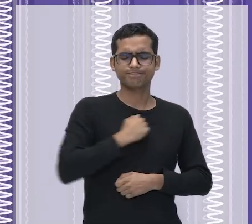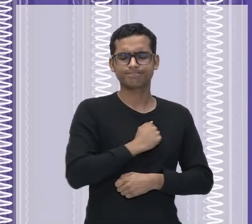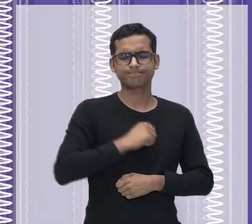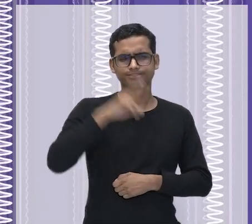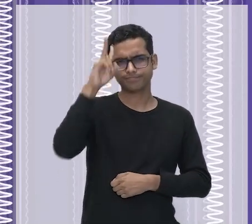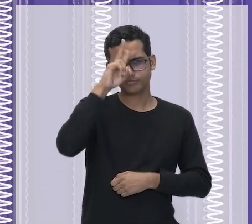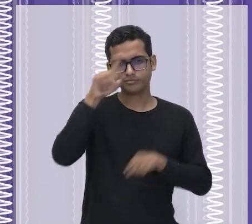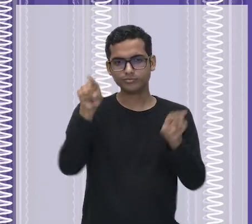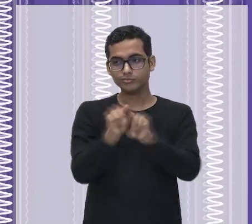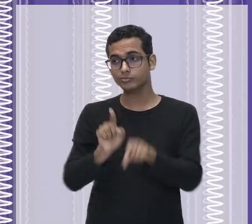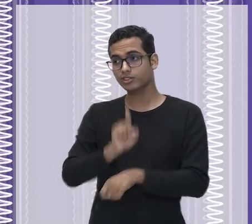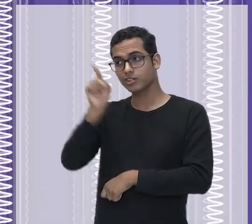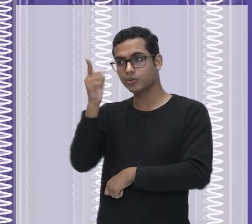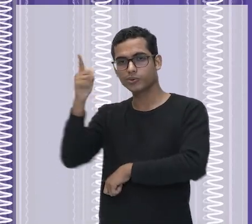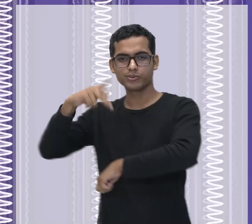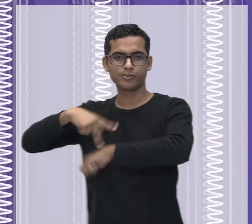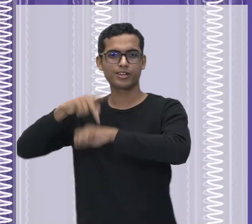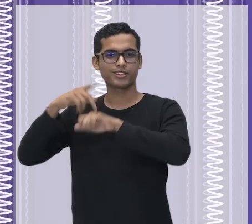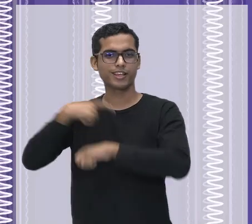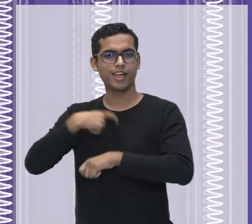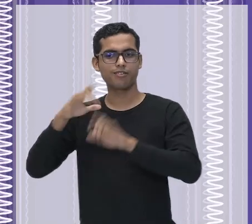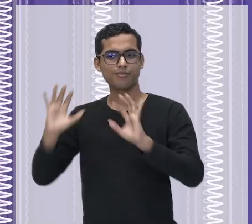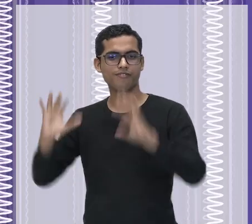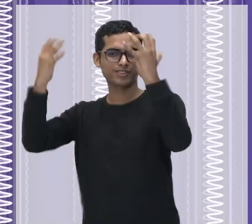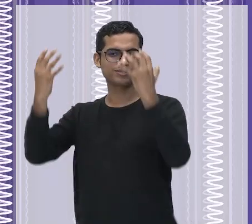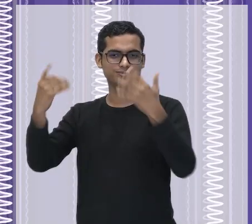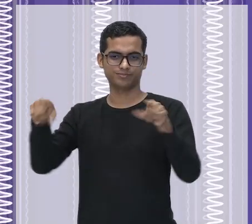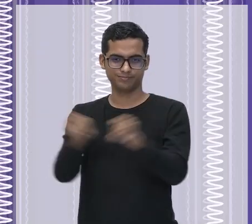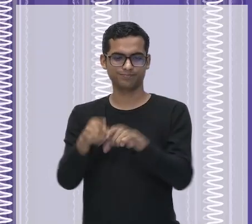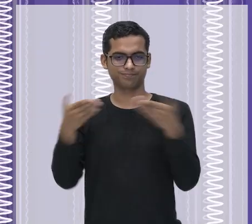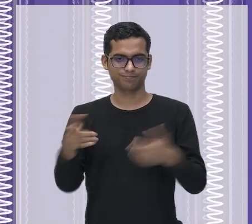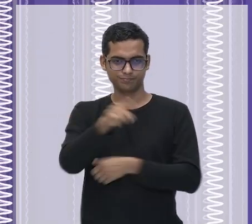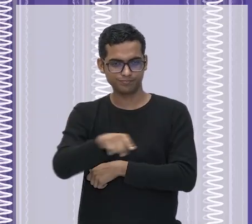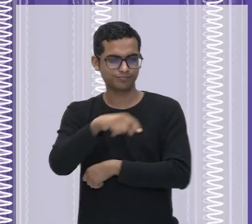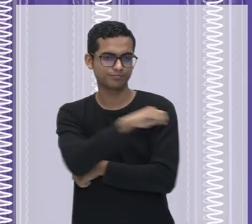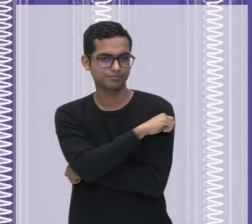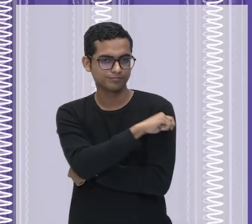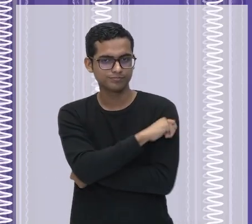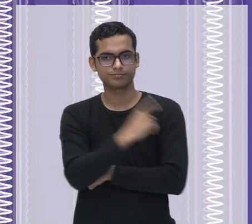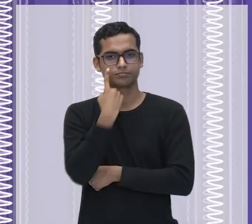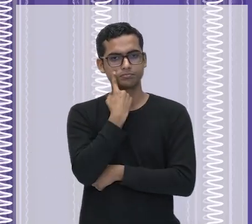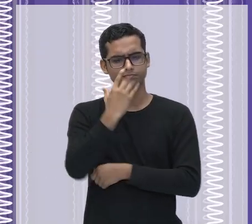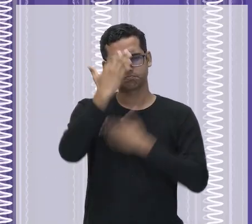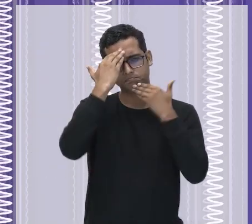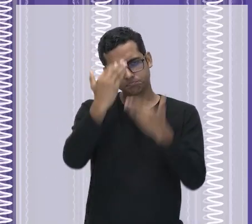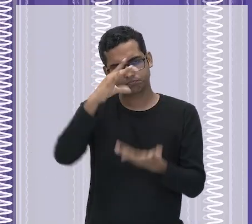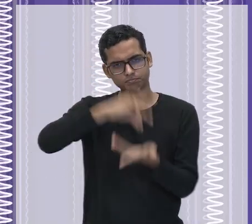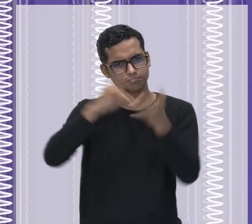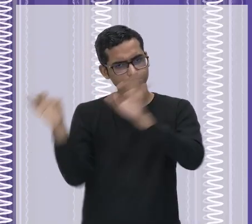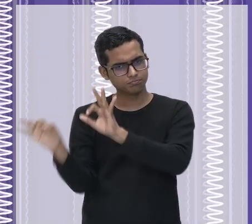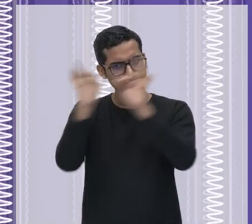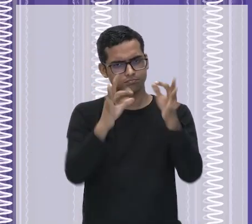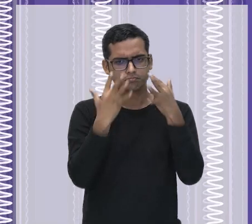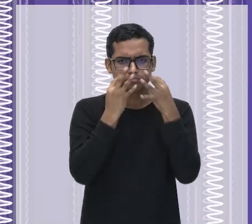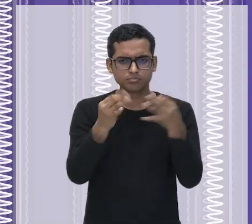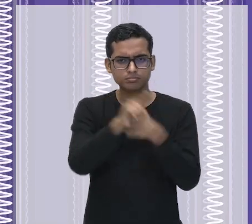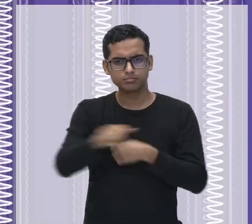ele já é uma festa. Então, meus queridos alunos, muito obrigado pela